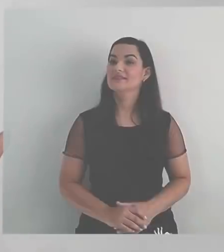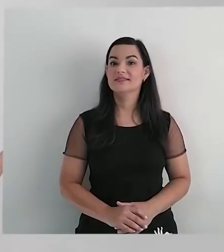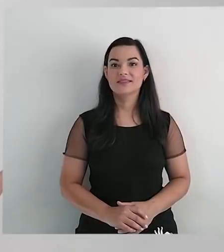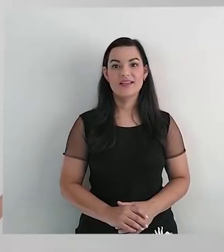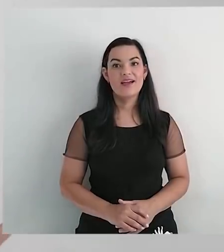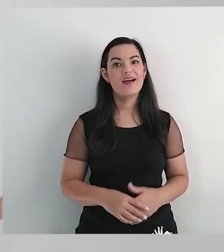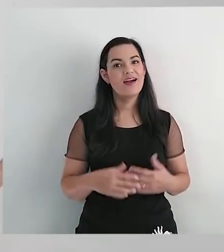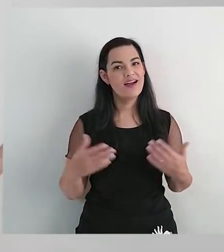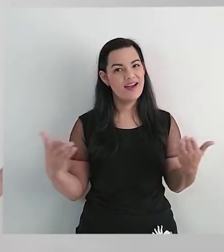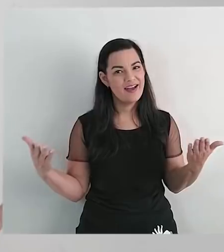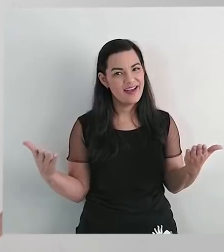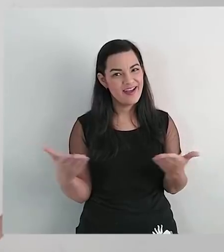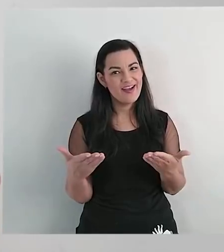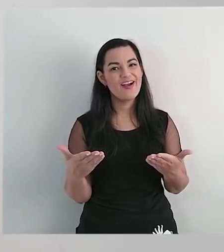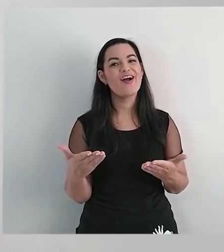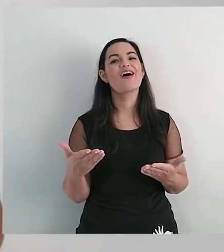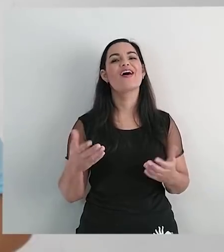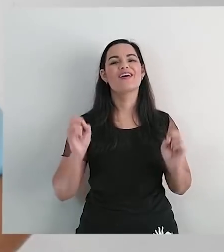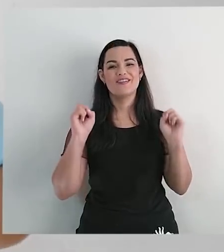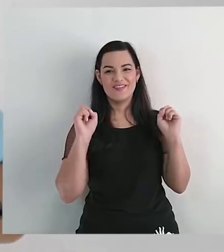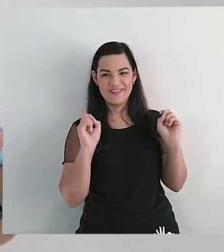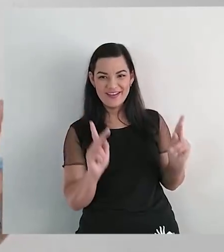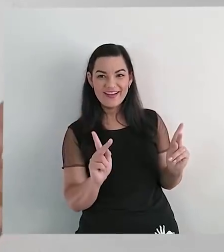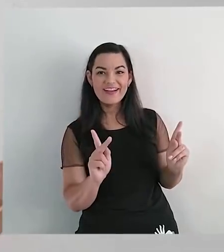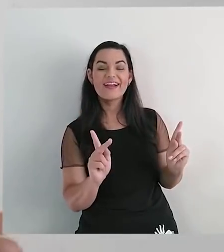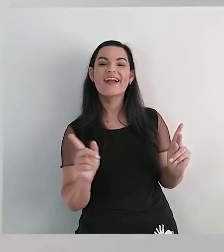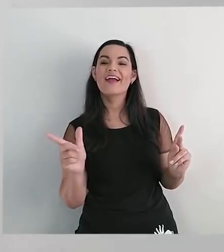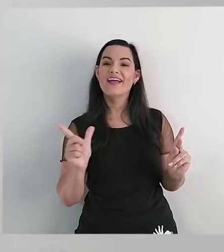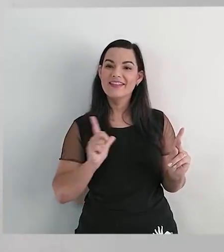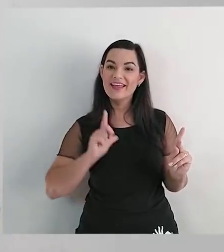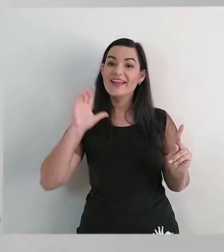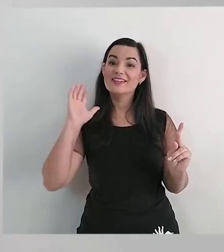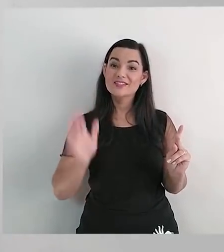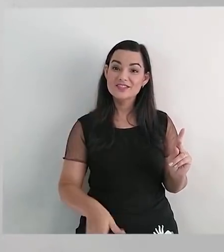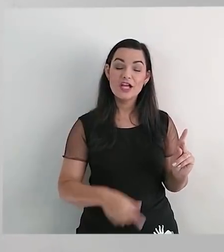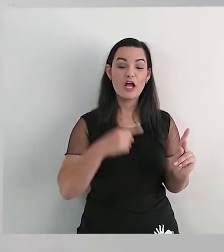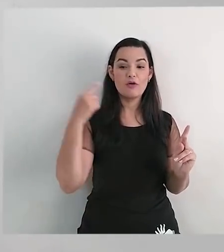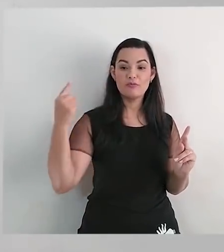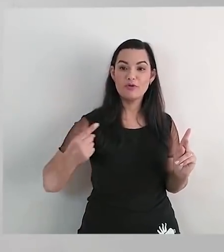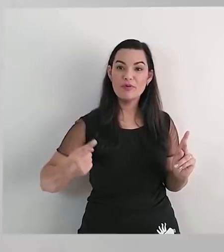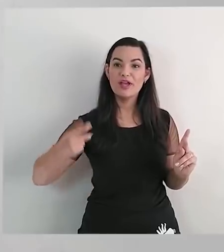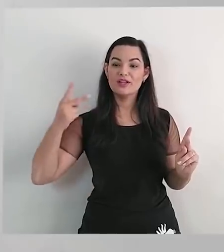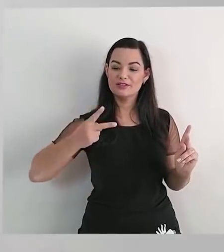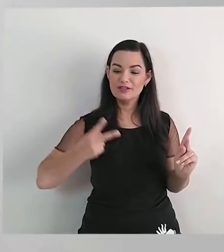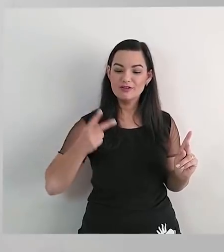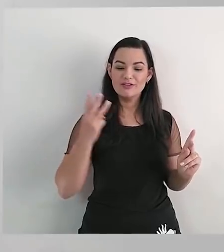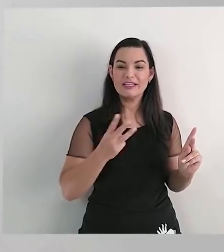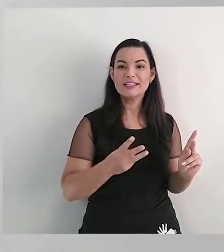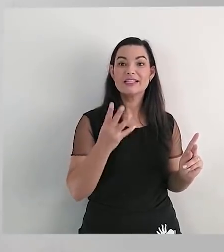Então, agora sim temos o ciclo de vida, a